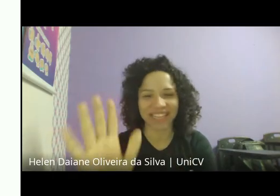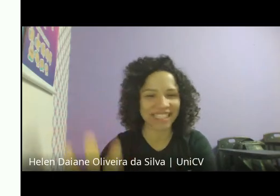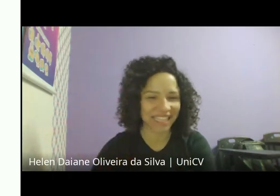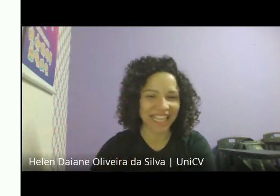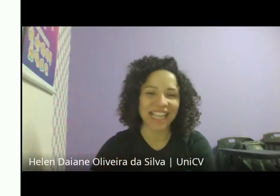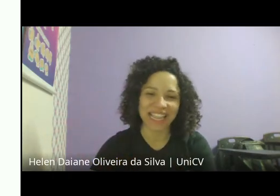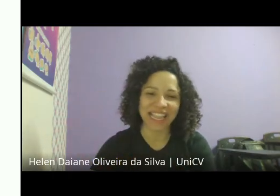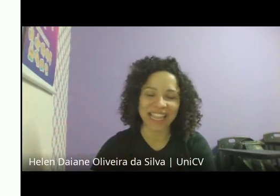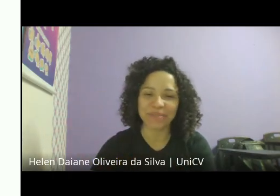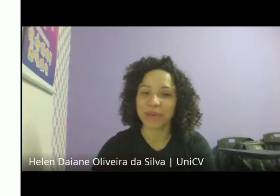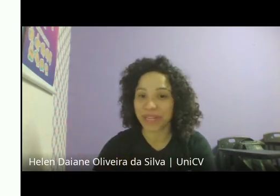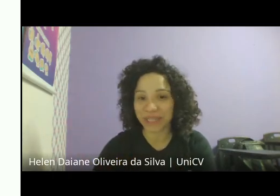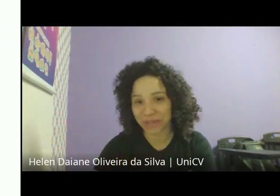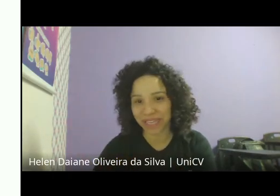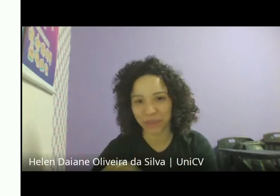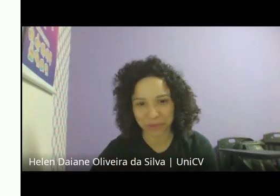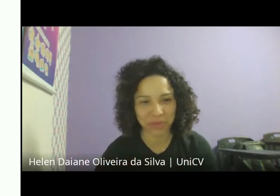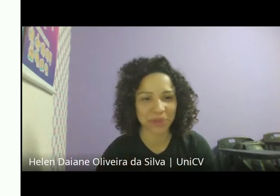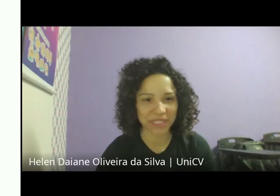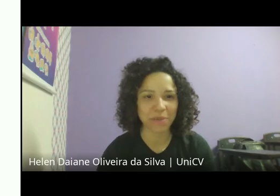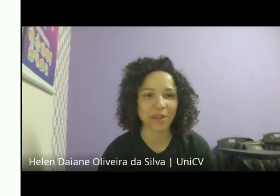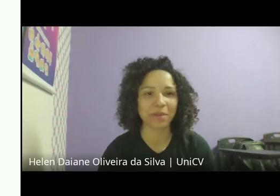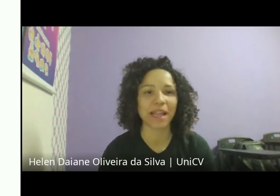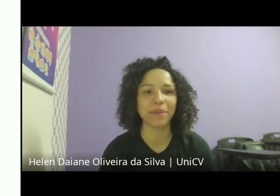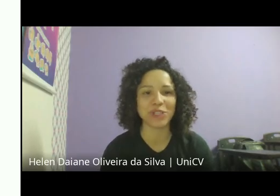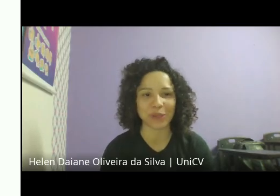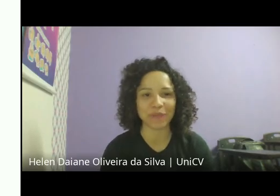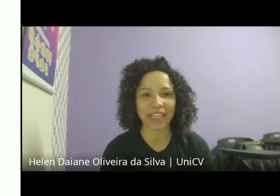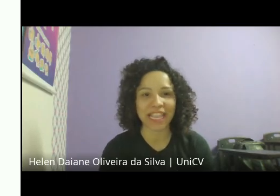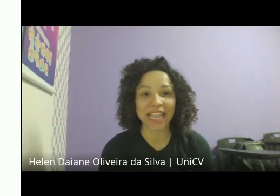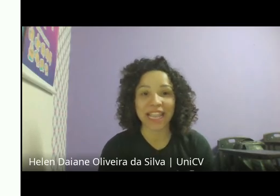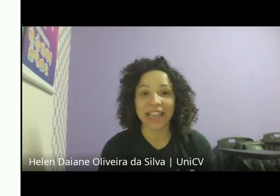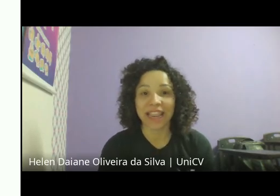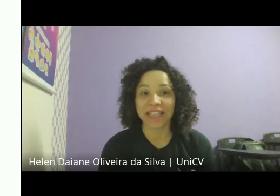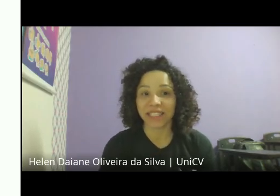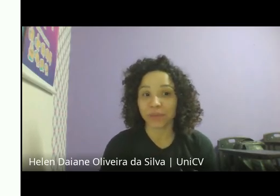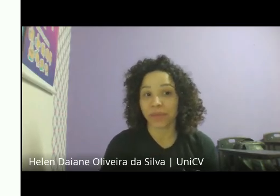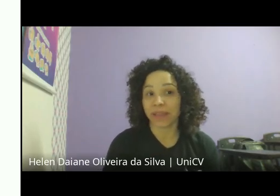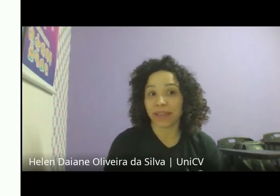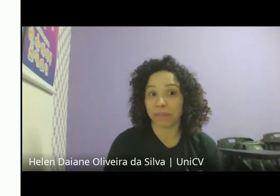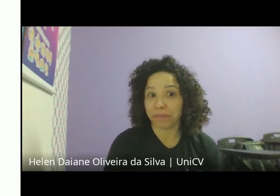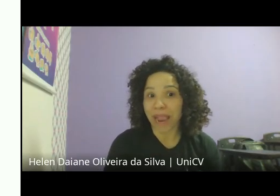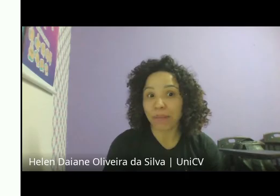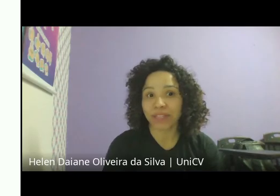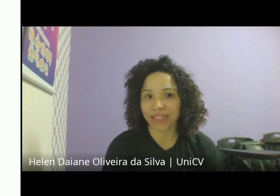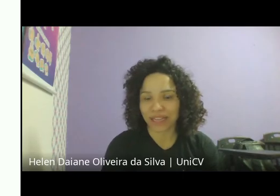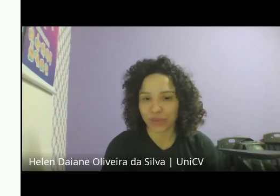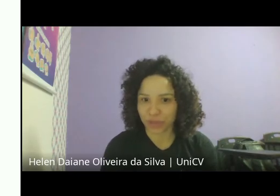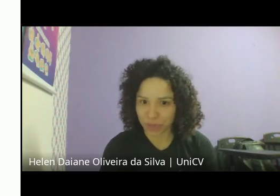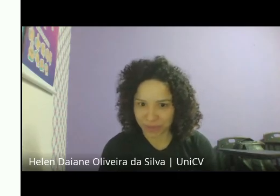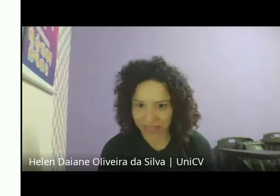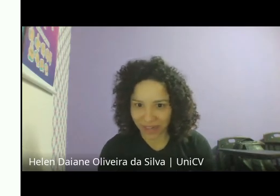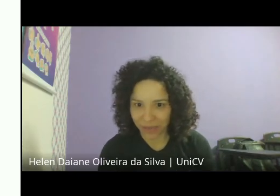tá? Mas procurem ter contato com o surdo, que vocês vão melhorando bem rapidinho. Então, a